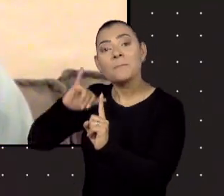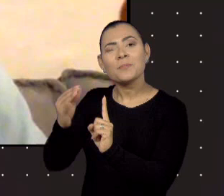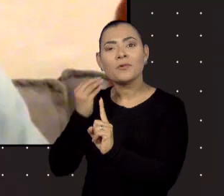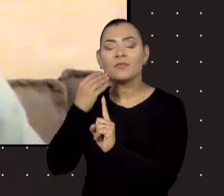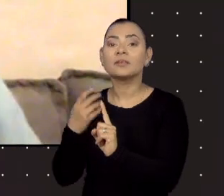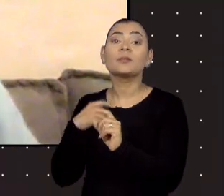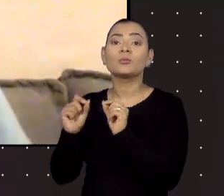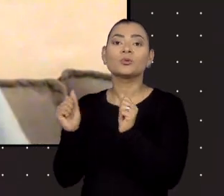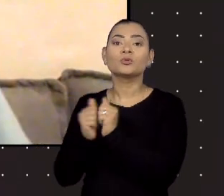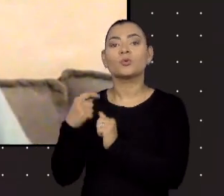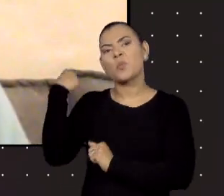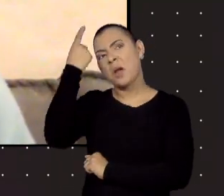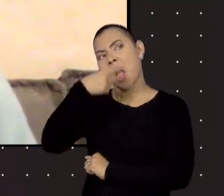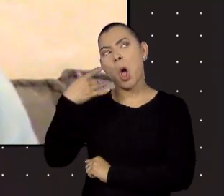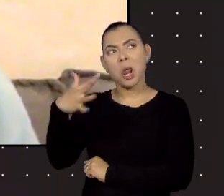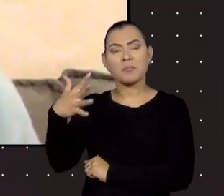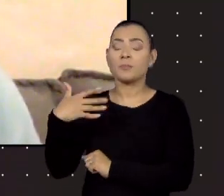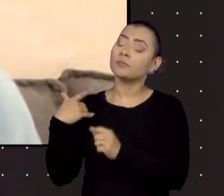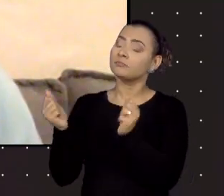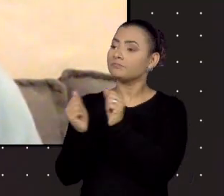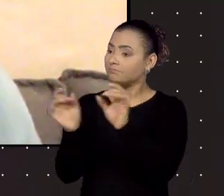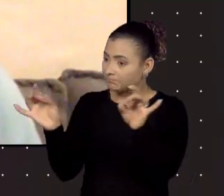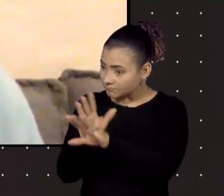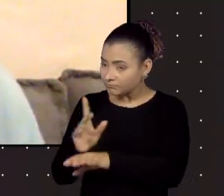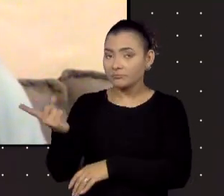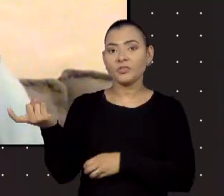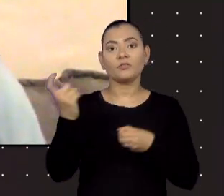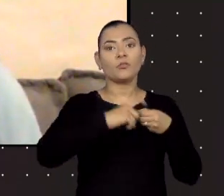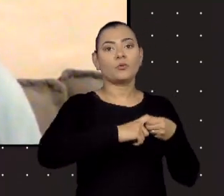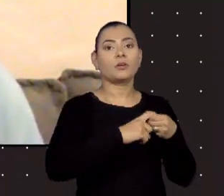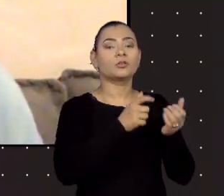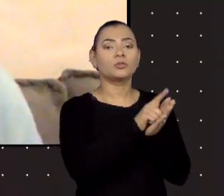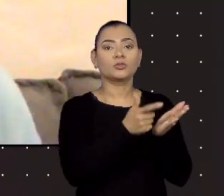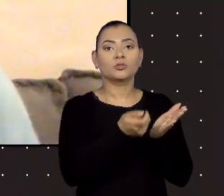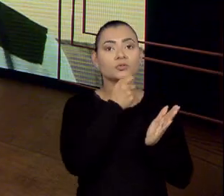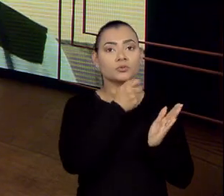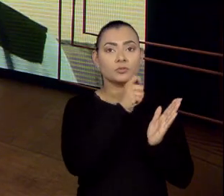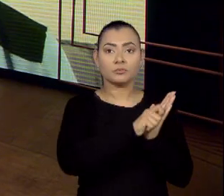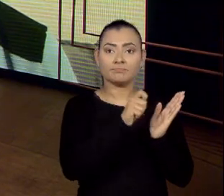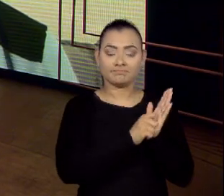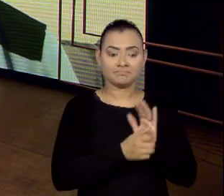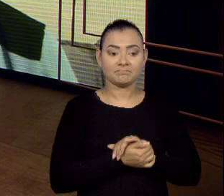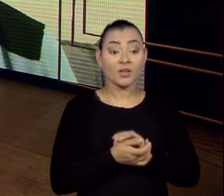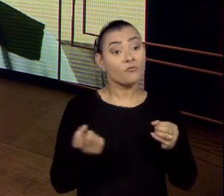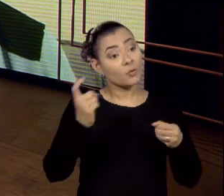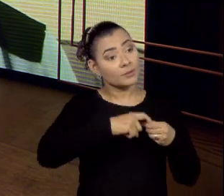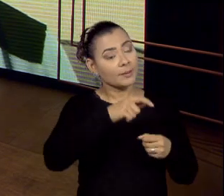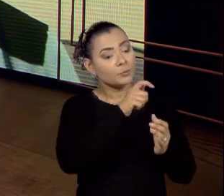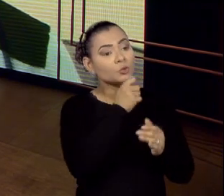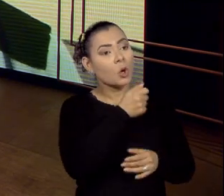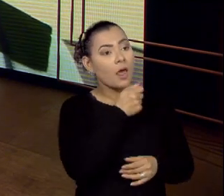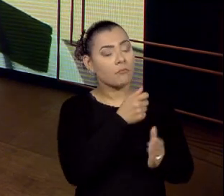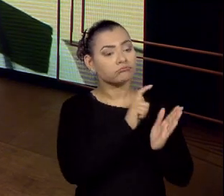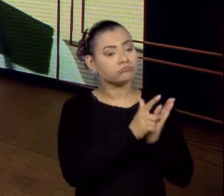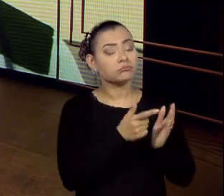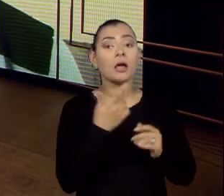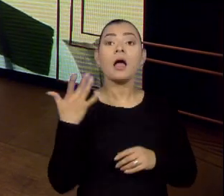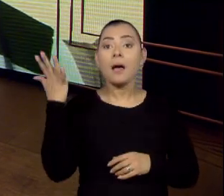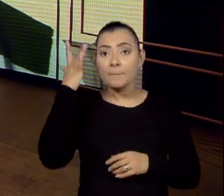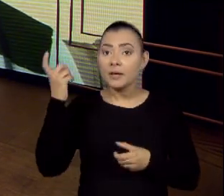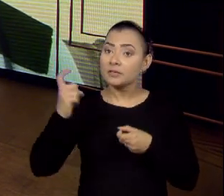lá 1 hora e pouco. Voltei para o jornal, falei, entrevistou. Eu falei, volto